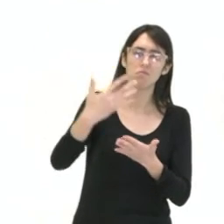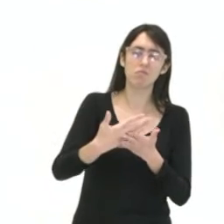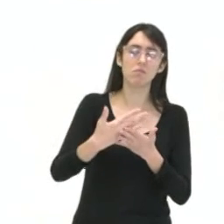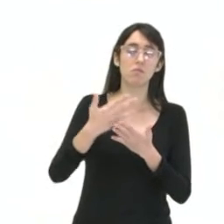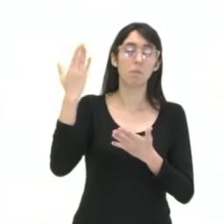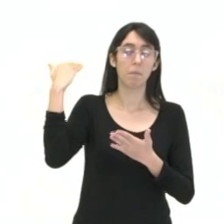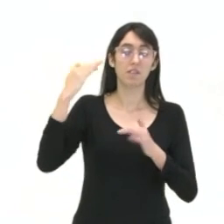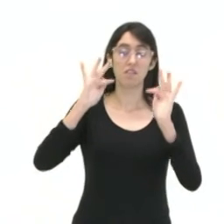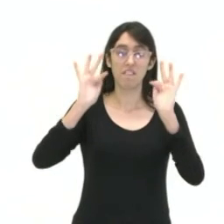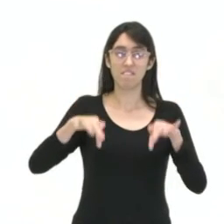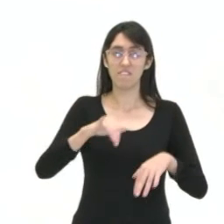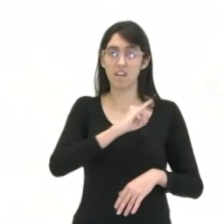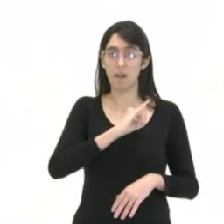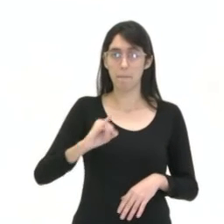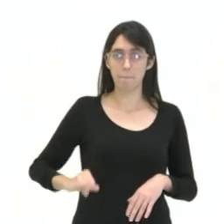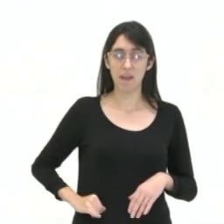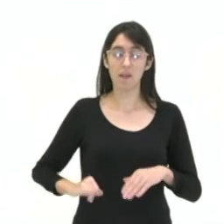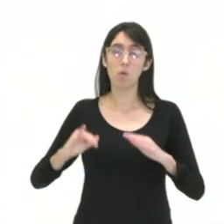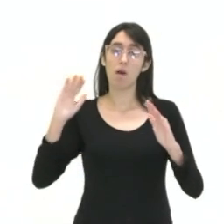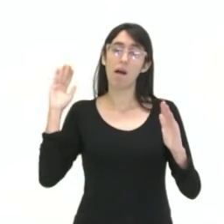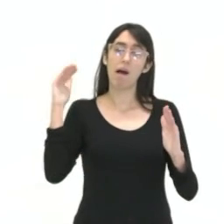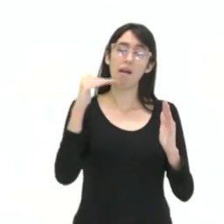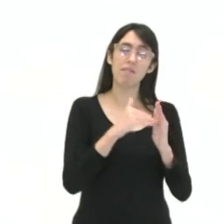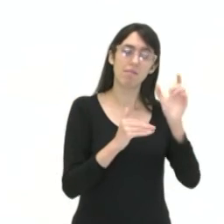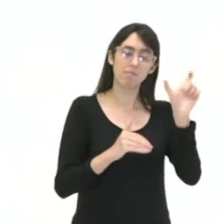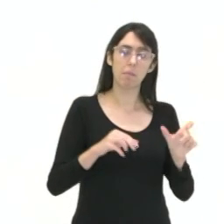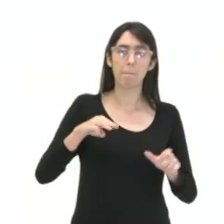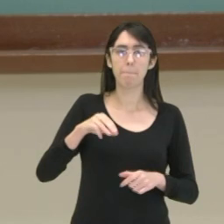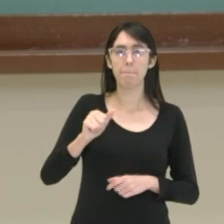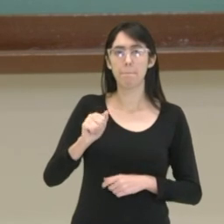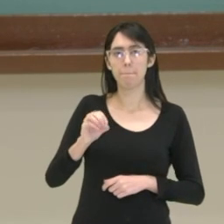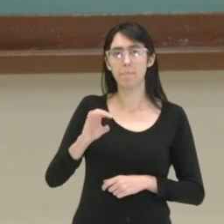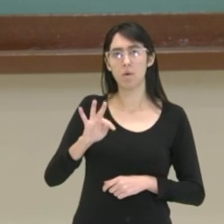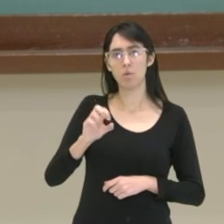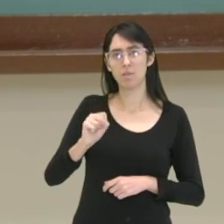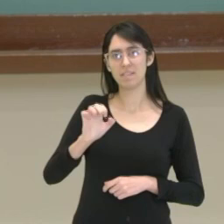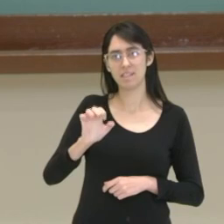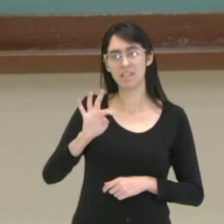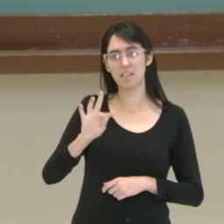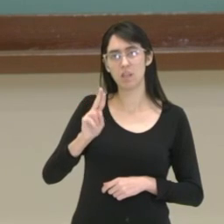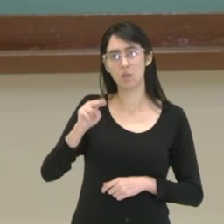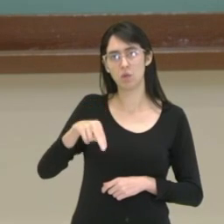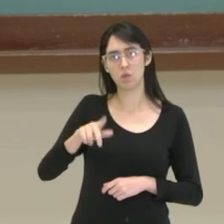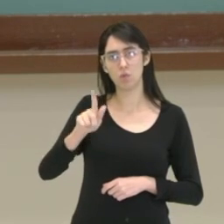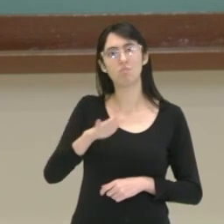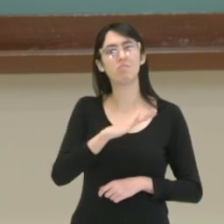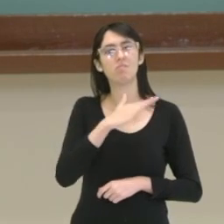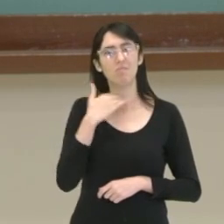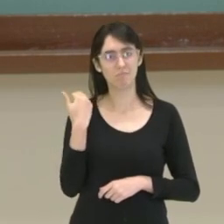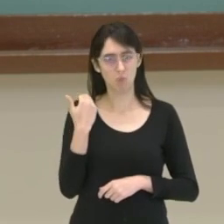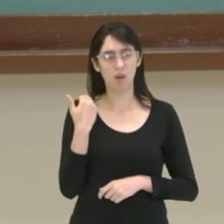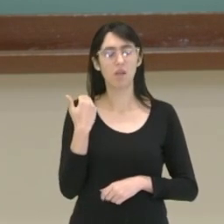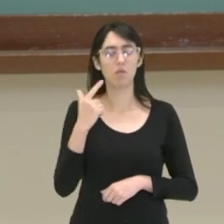fim do Império até a morte do Mao Tse-tung, mais ou menos, quando nós temos